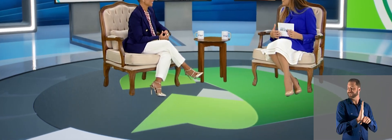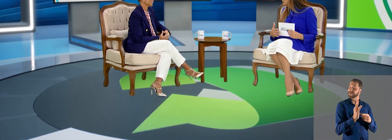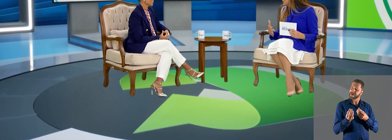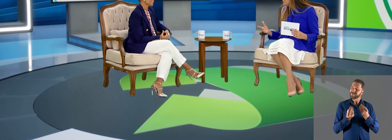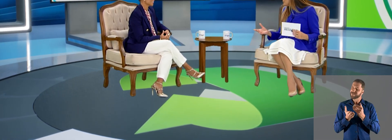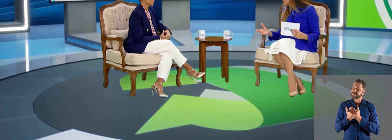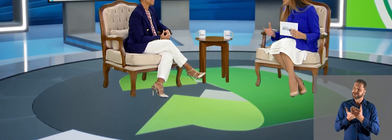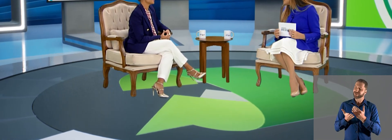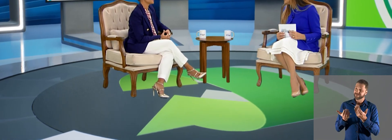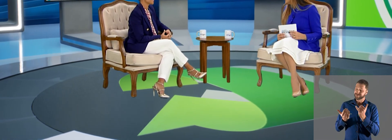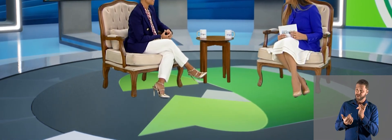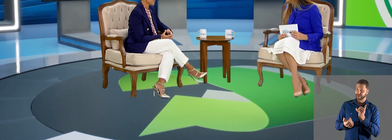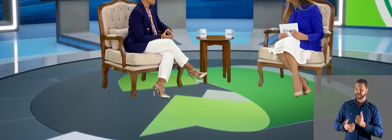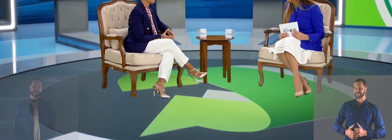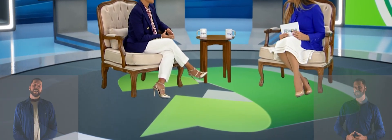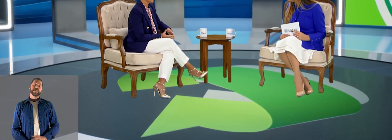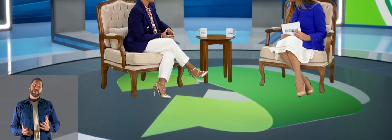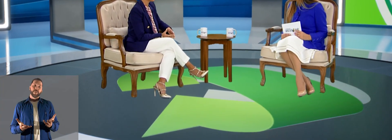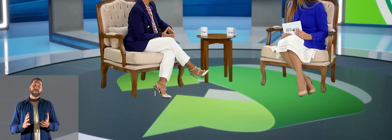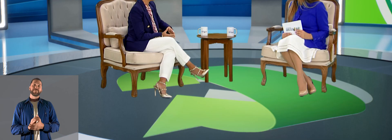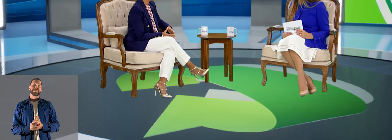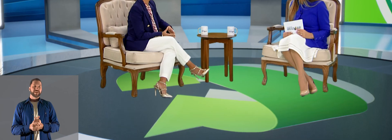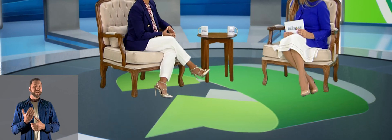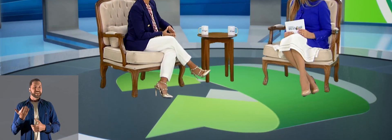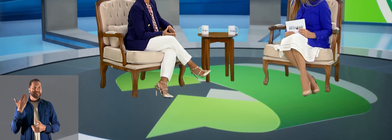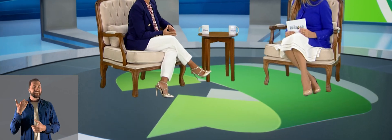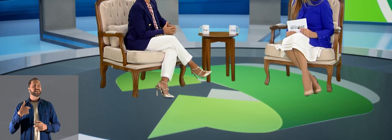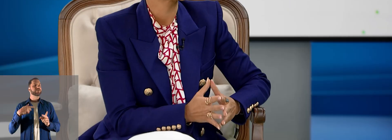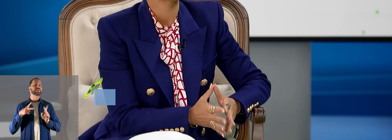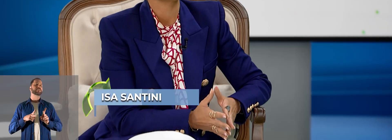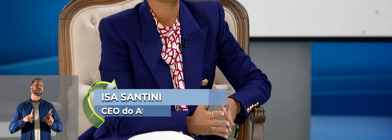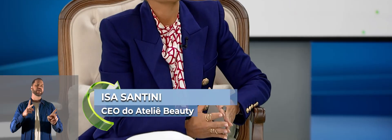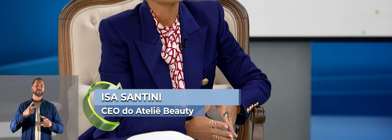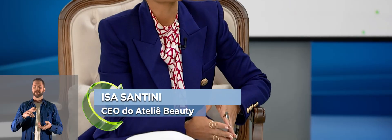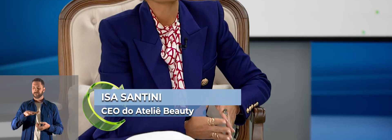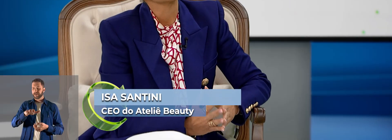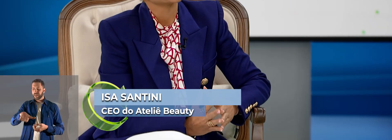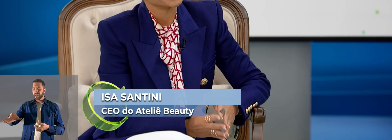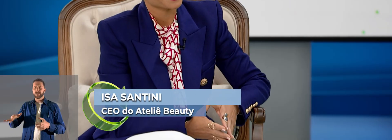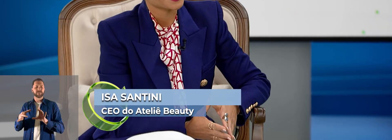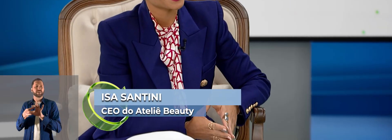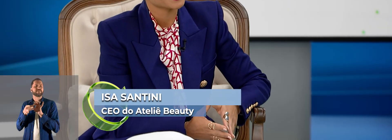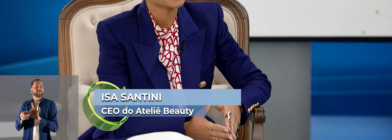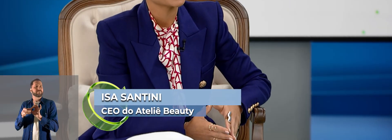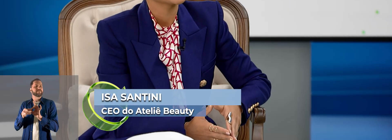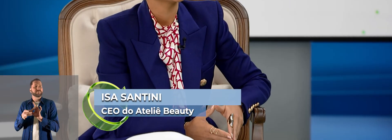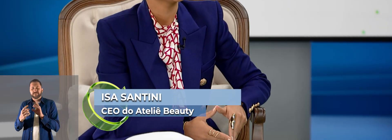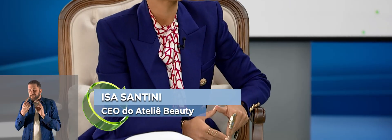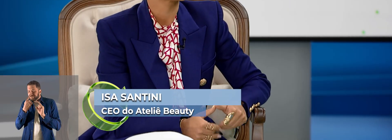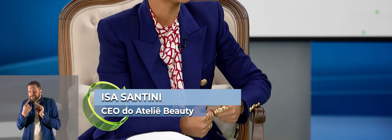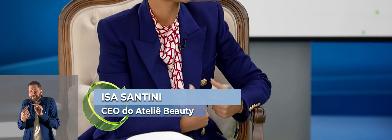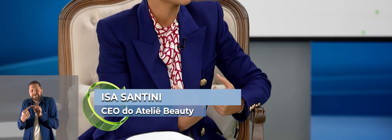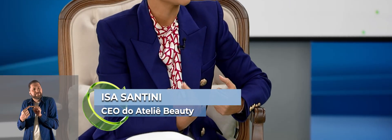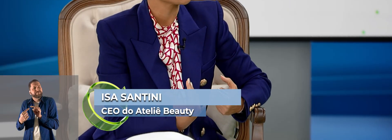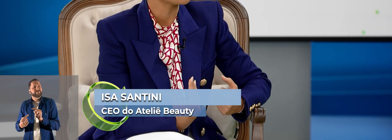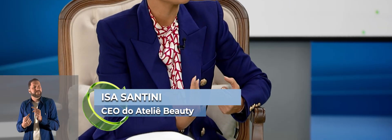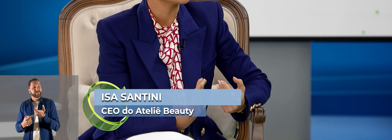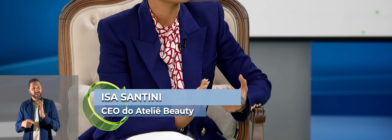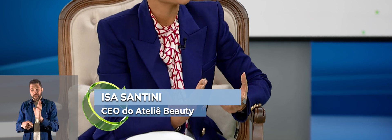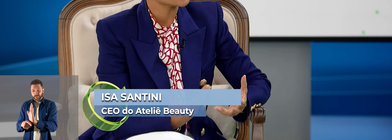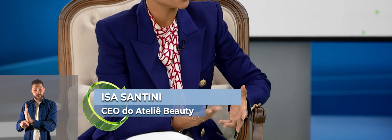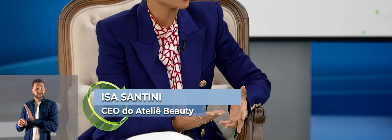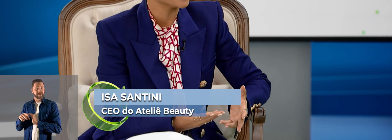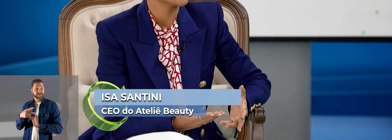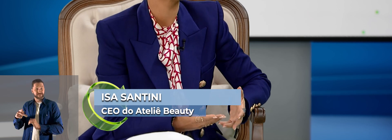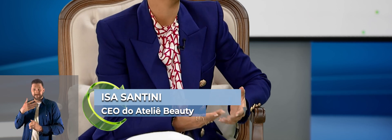o amor ao próximo né Eu sempre tive uma conexão muito forte com crianças e ajudá-las a ter